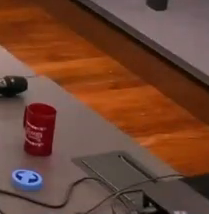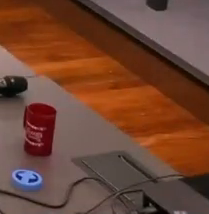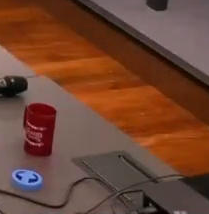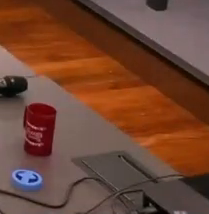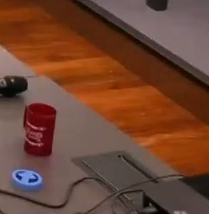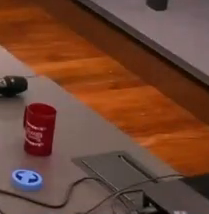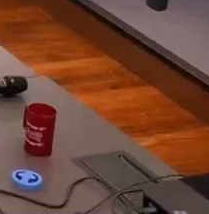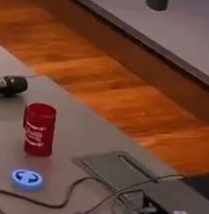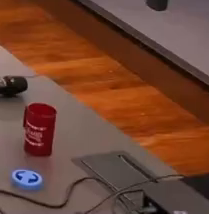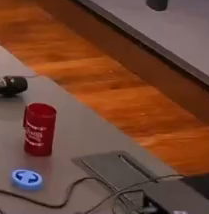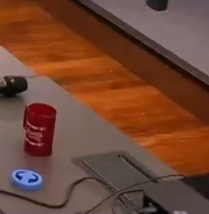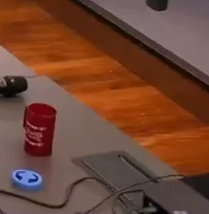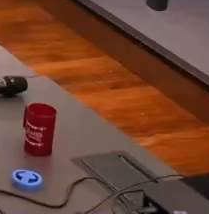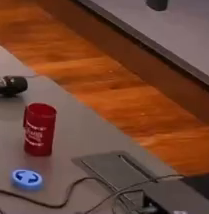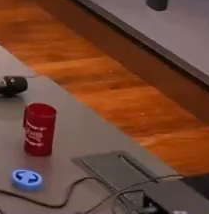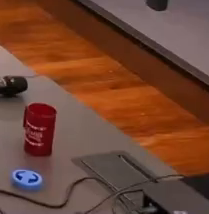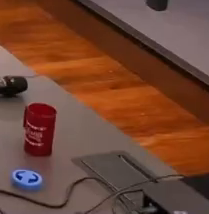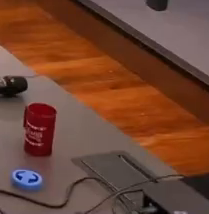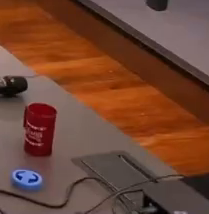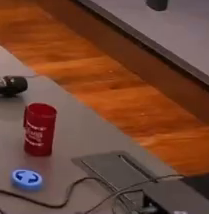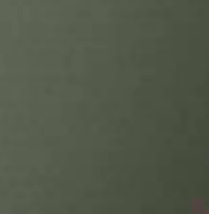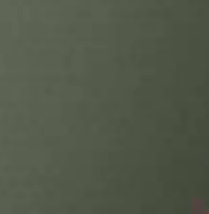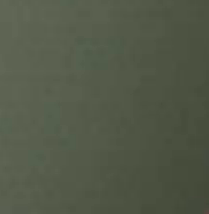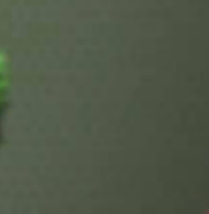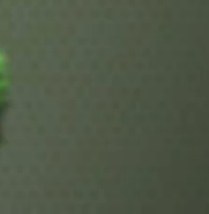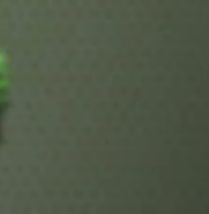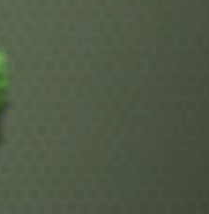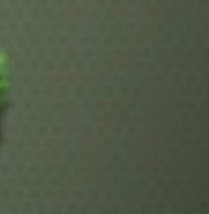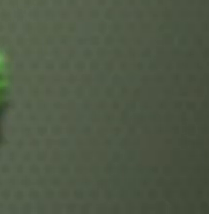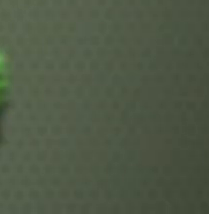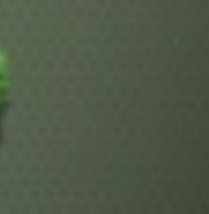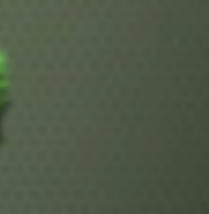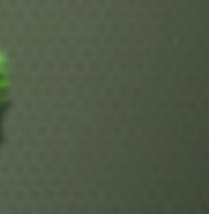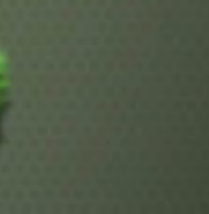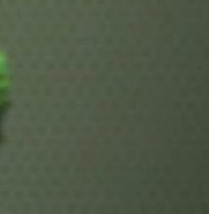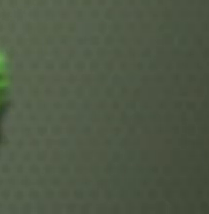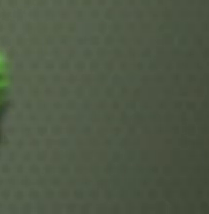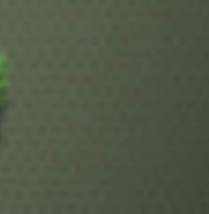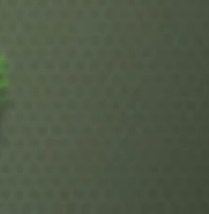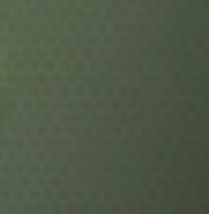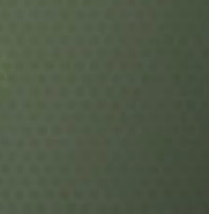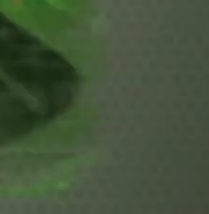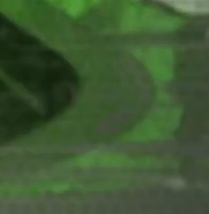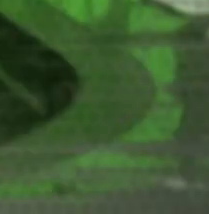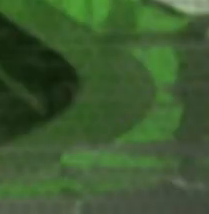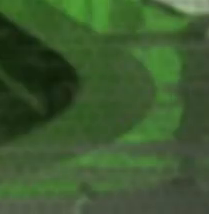Obrigado.